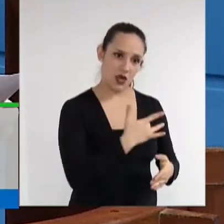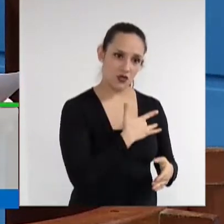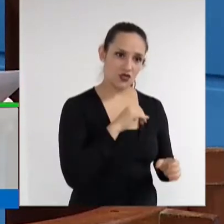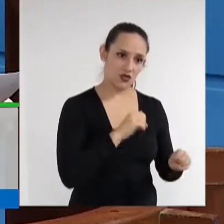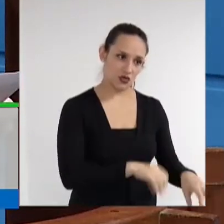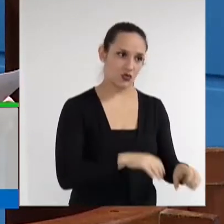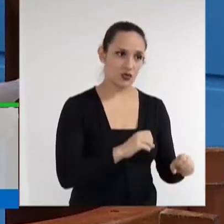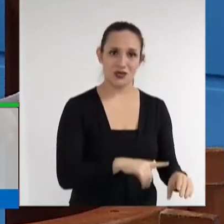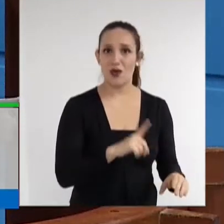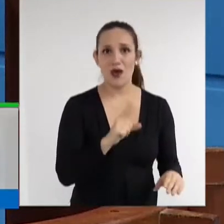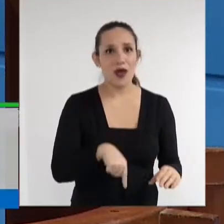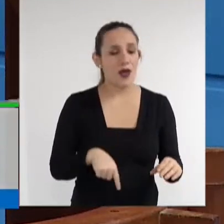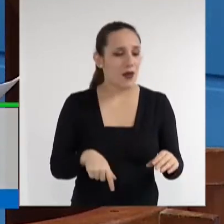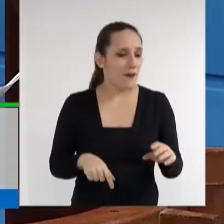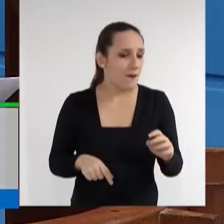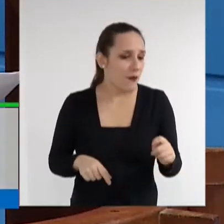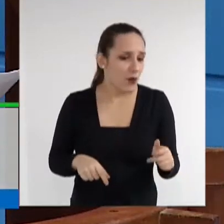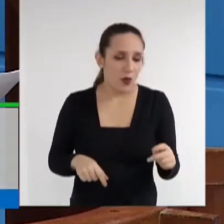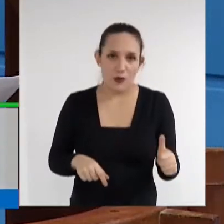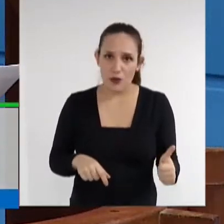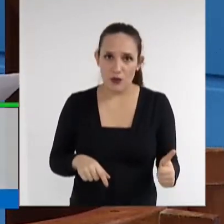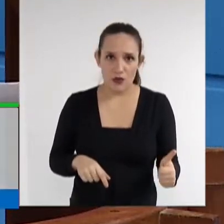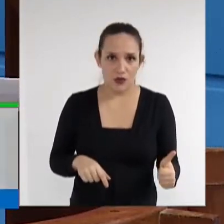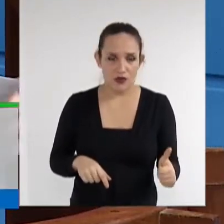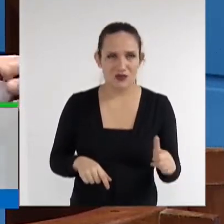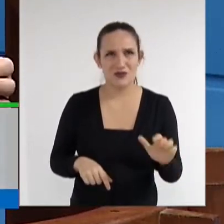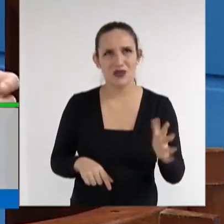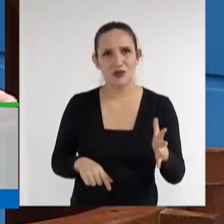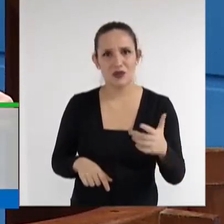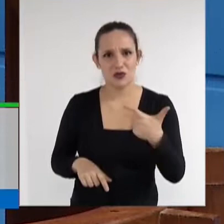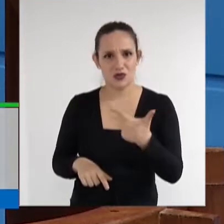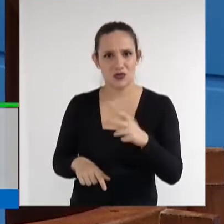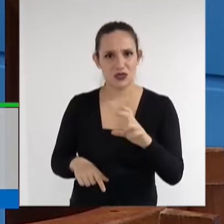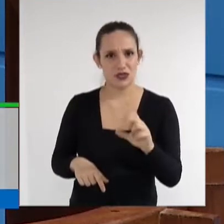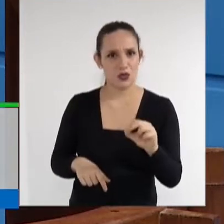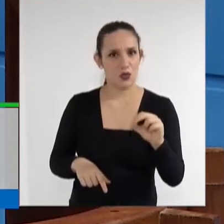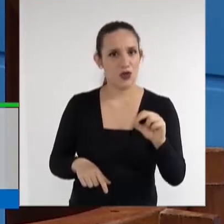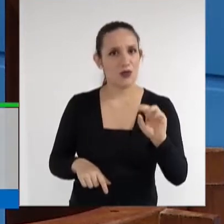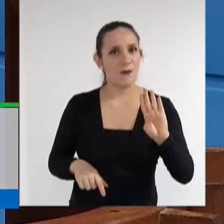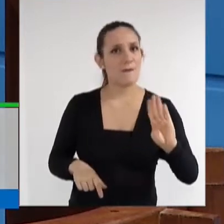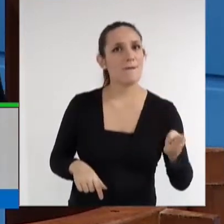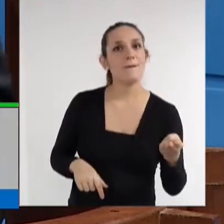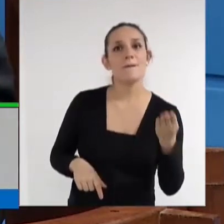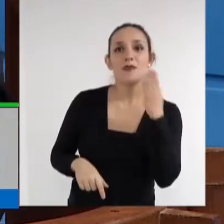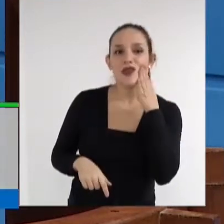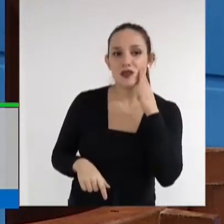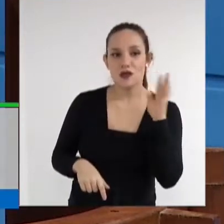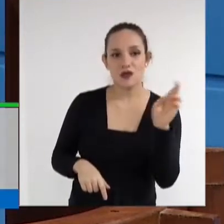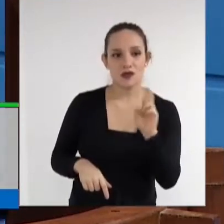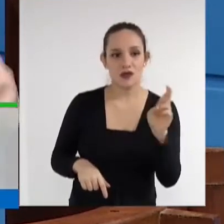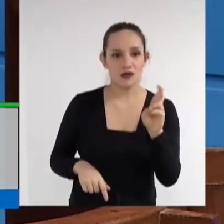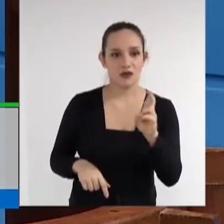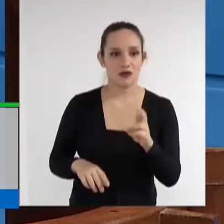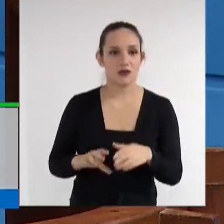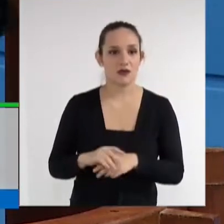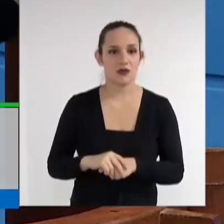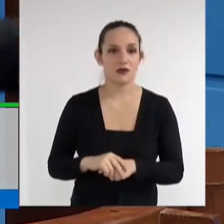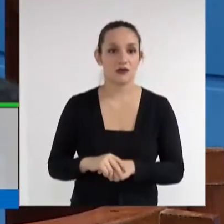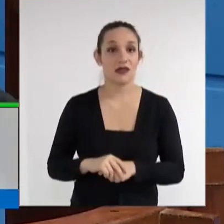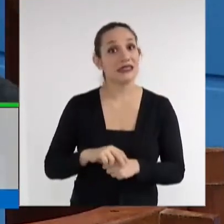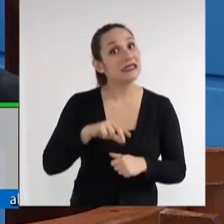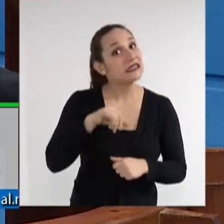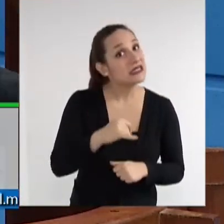vai ser um montante de 250 bilhões de reais. Isto se